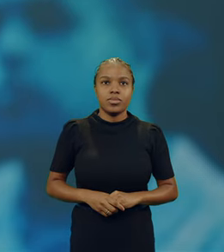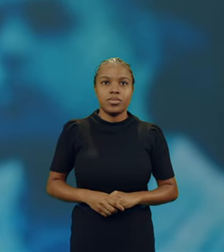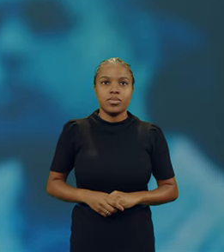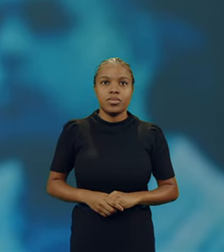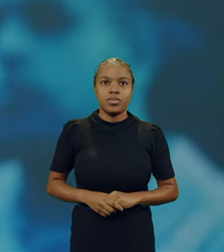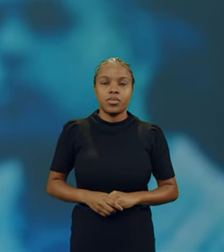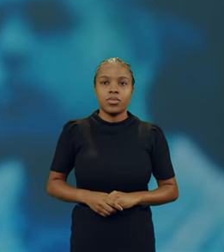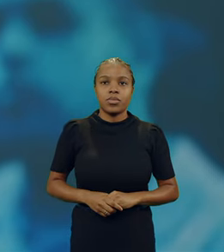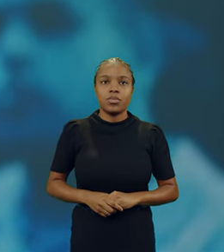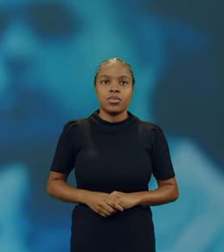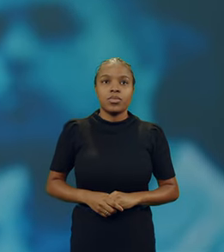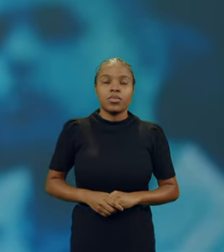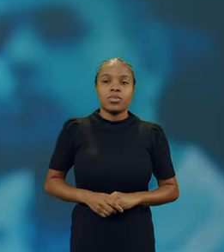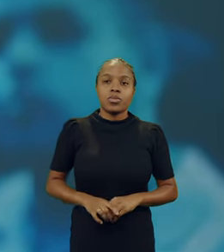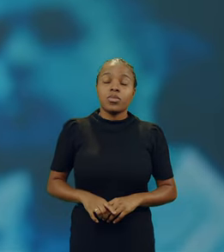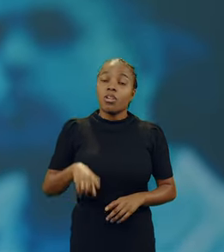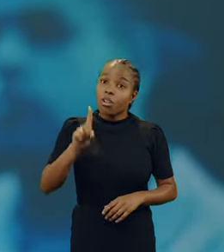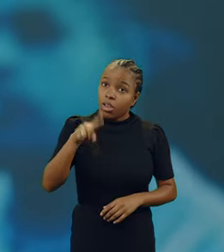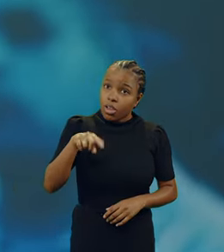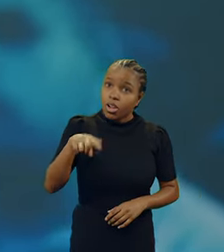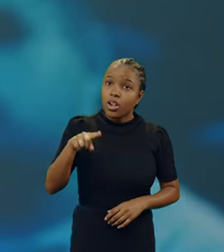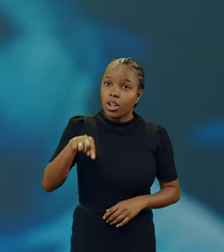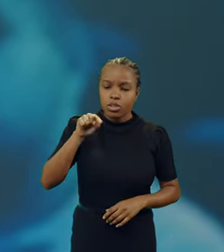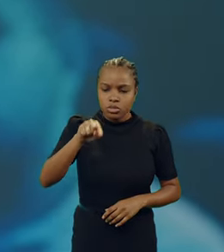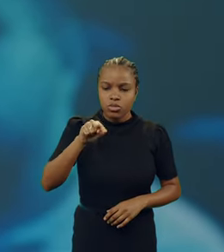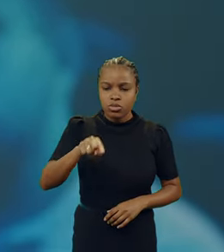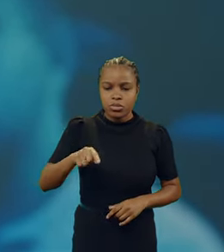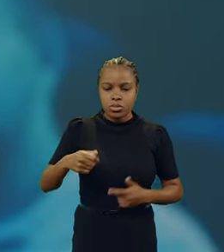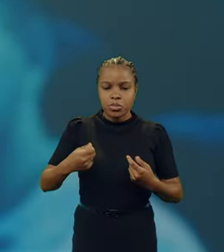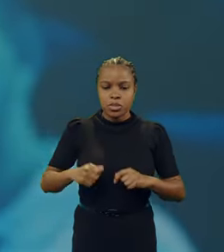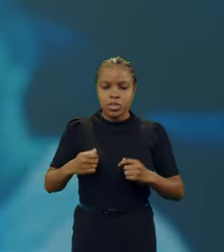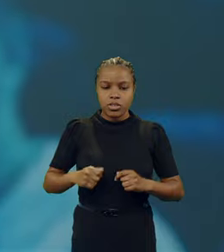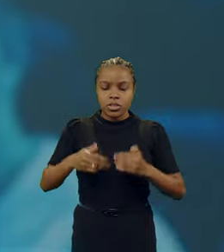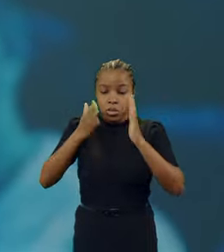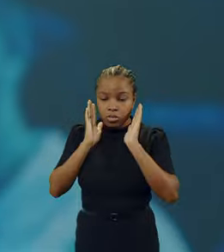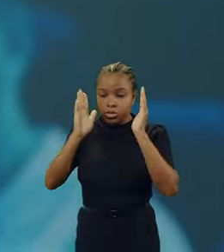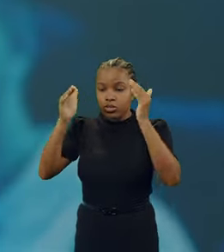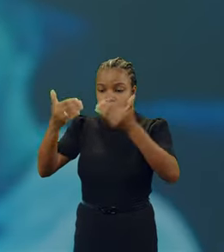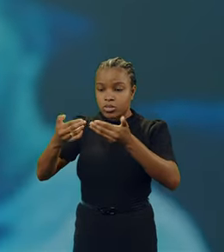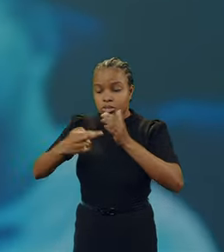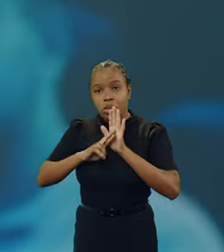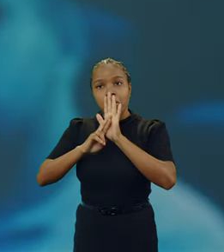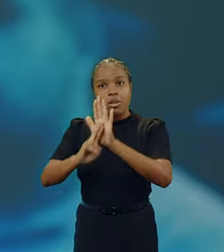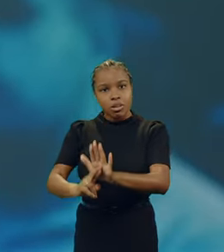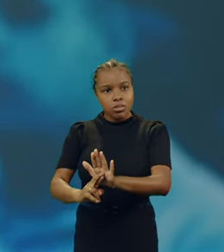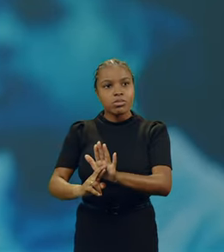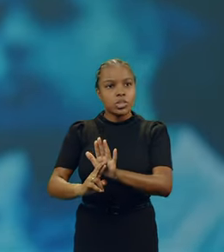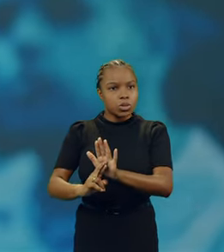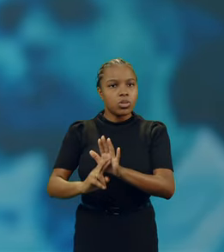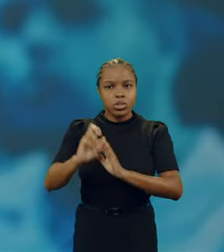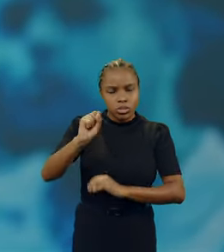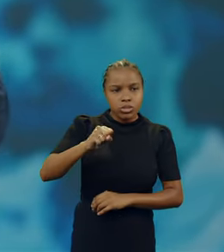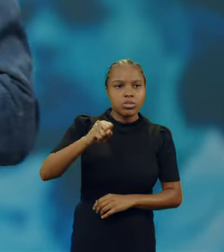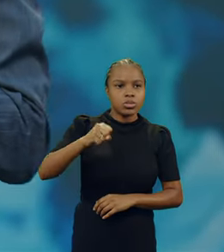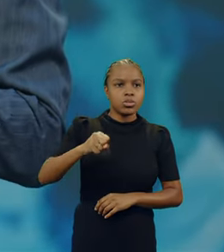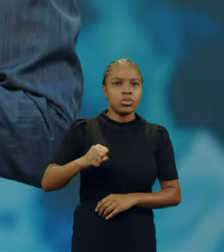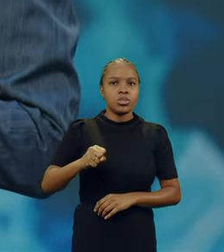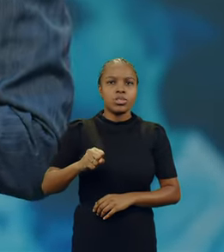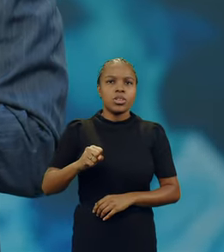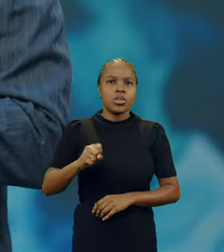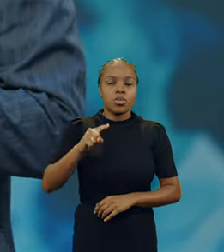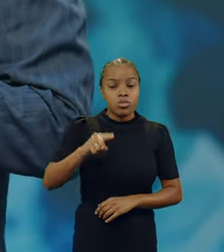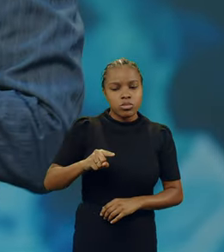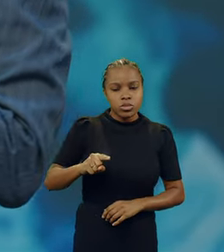É claro que você pode e deve ser reconhecido. Seu trabalho pode e deve ser reconhecido. Você pode